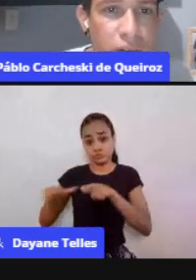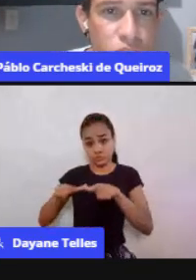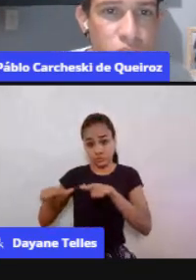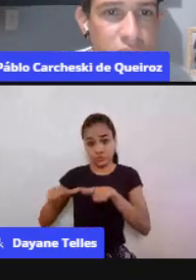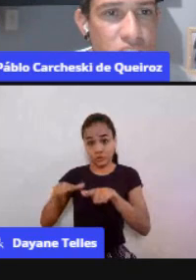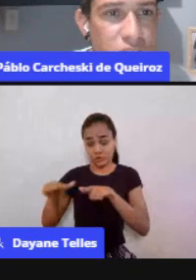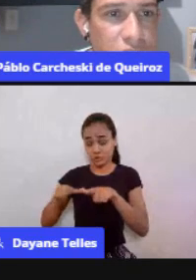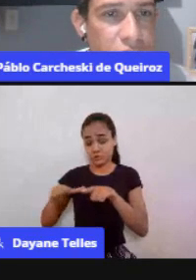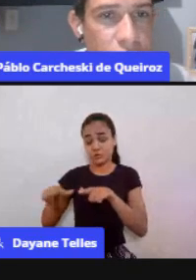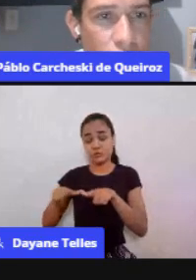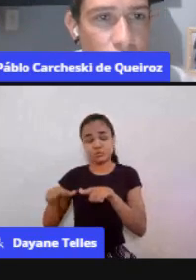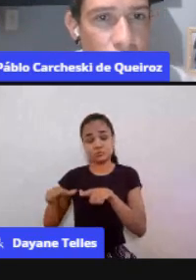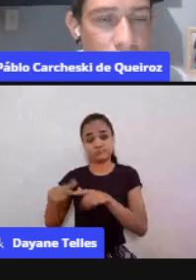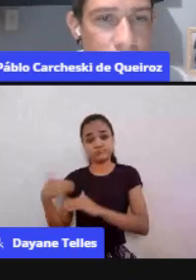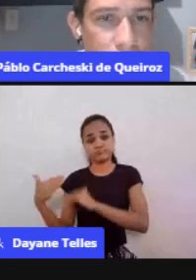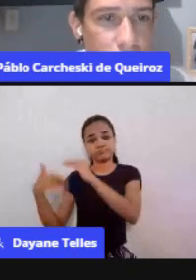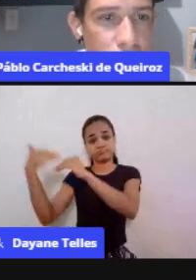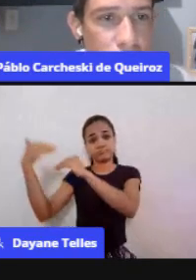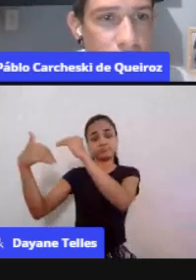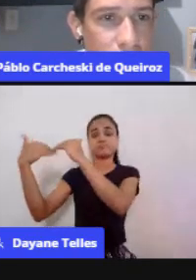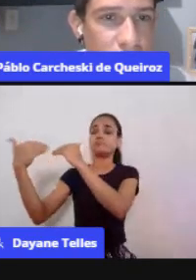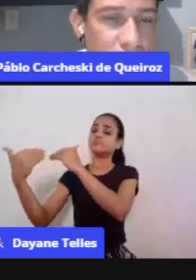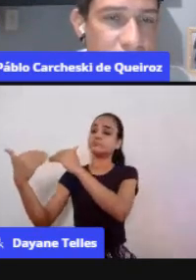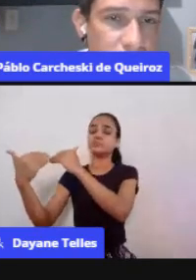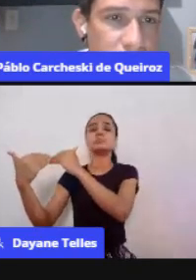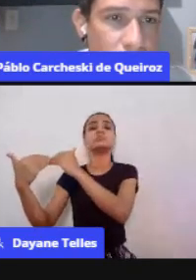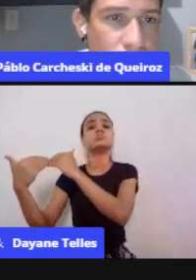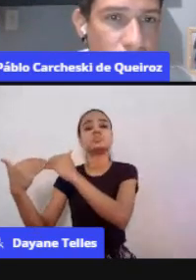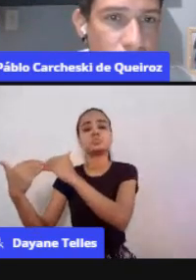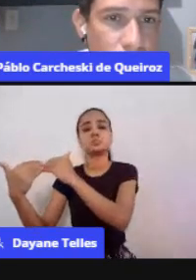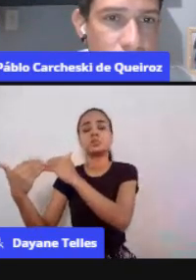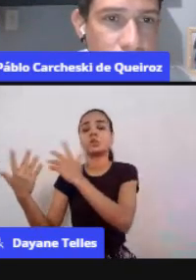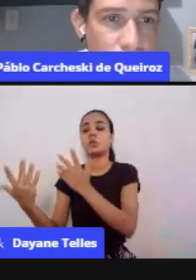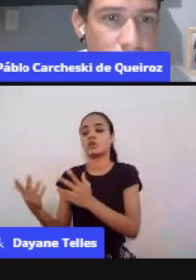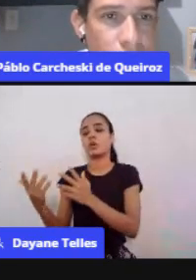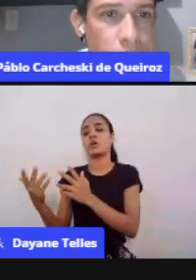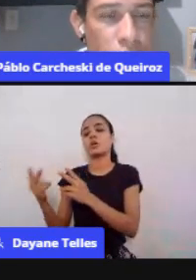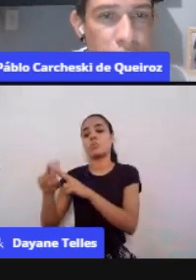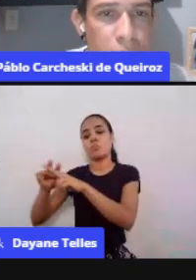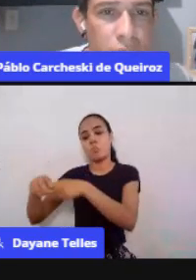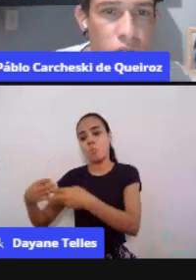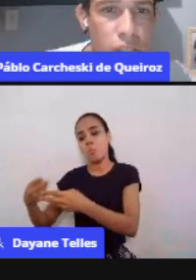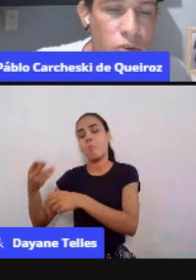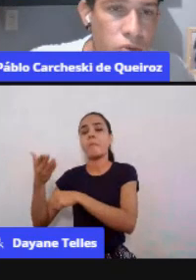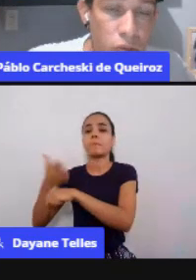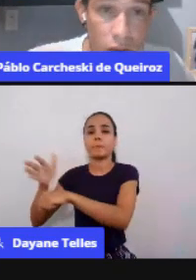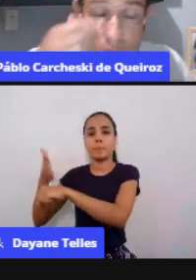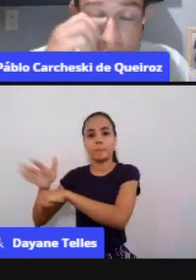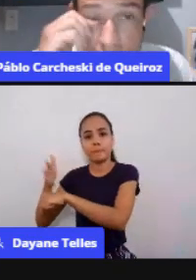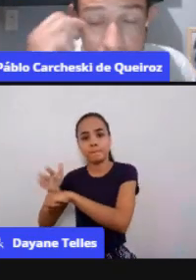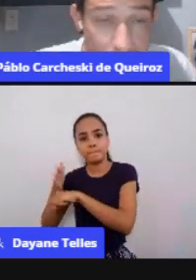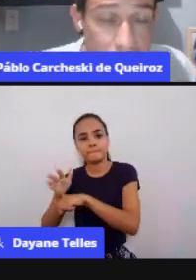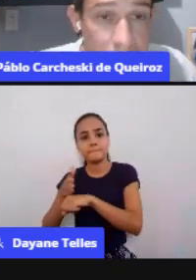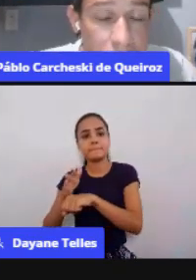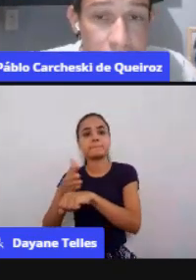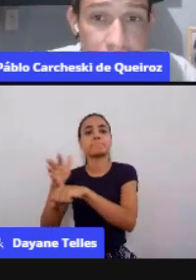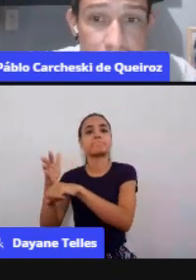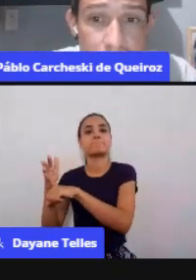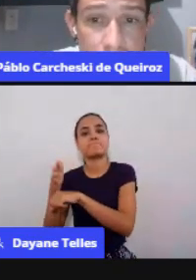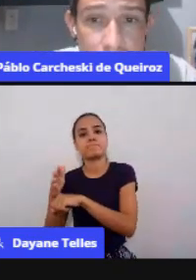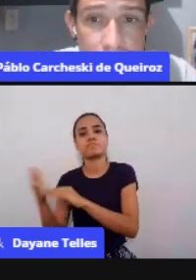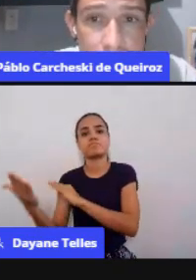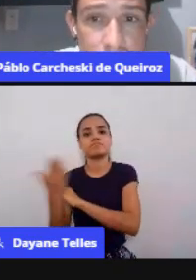por várias coisas que a gente vai vivendo ao longo, da nossa vida, ao longo do nosso movimento aí cultural ou social,